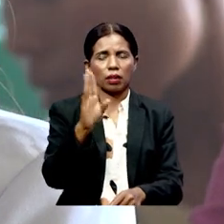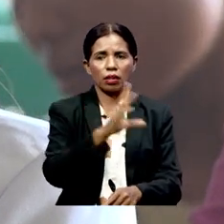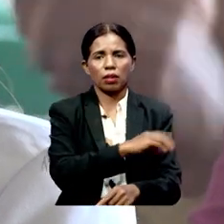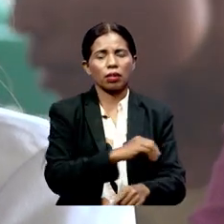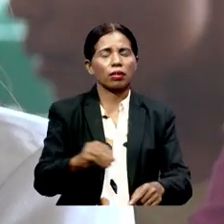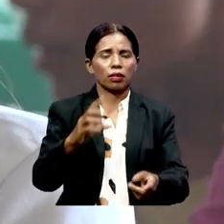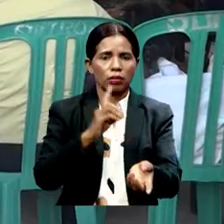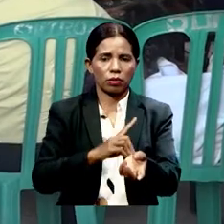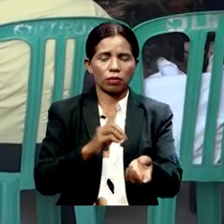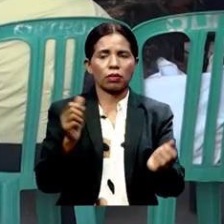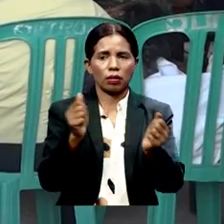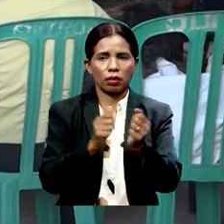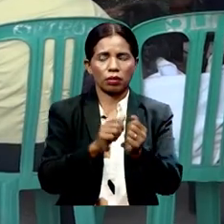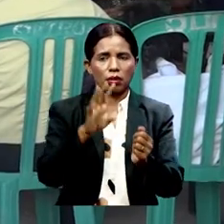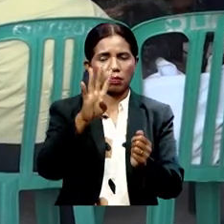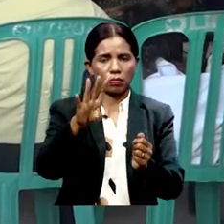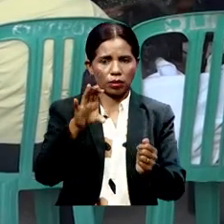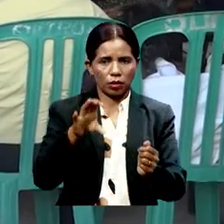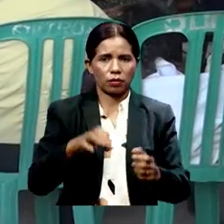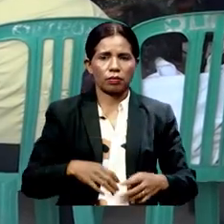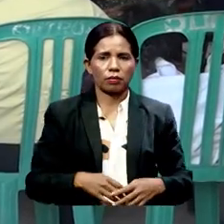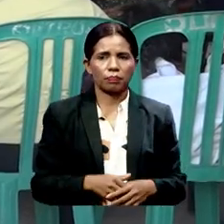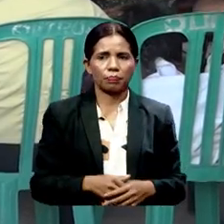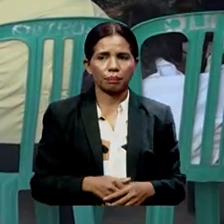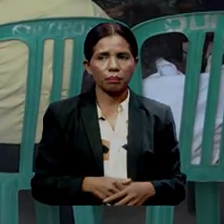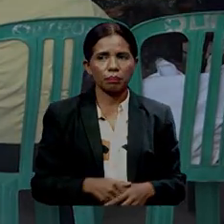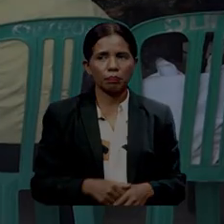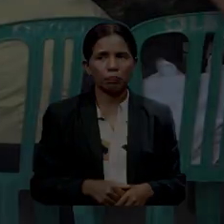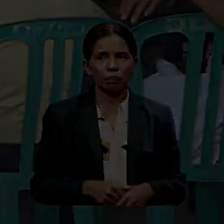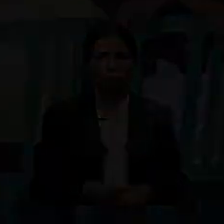saúde Basic Atus Hat. Emerencena Martins, Tito Silva, Giamen.